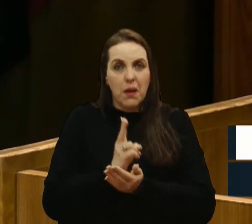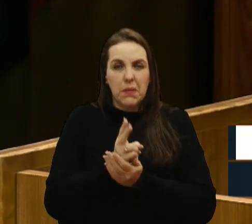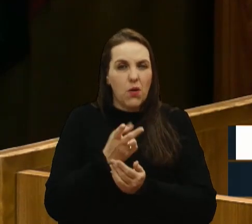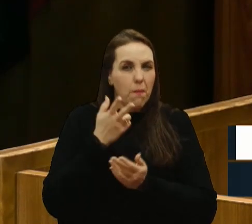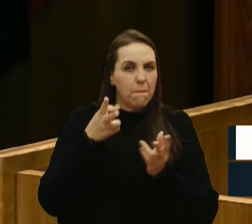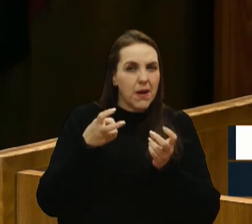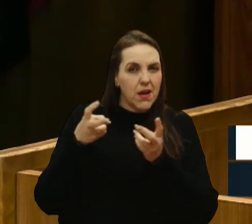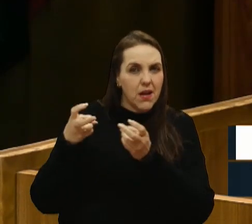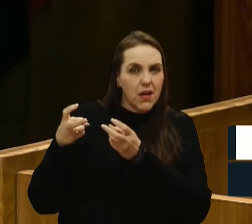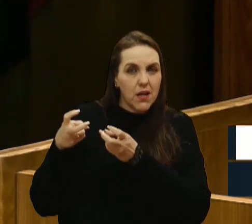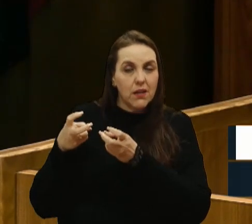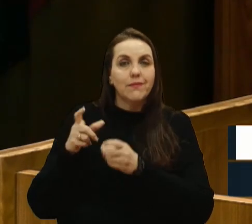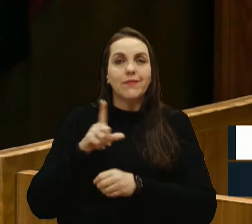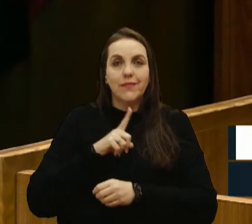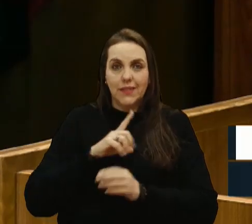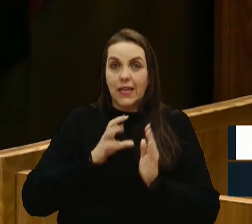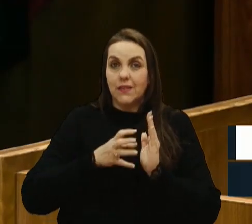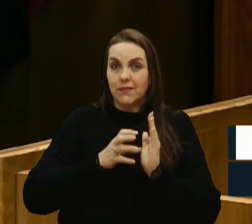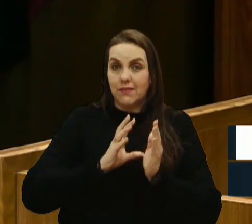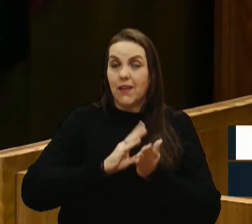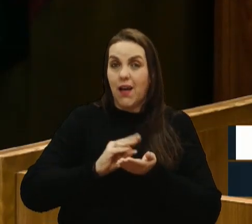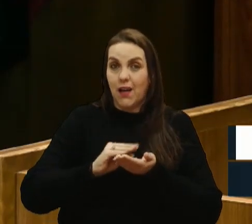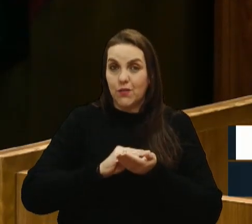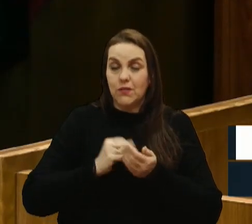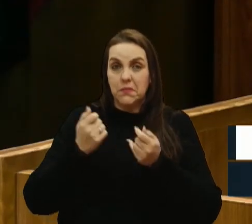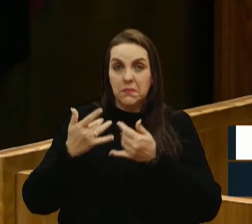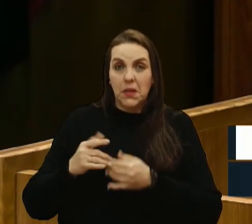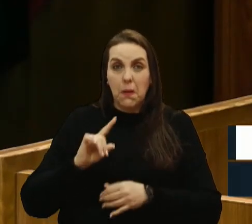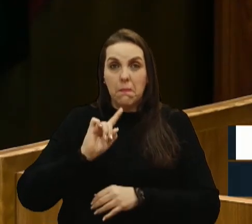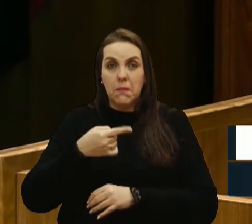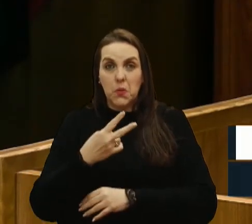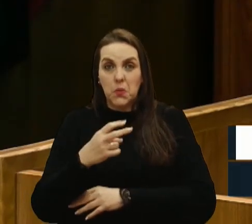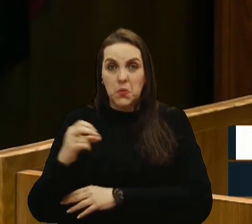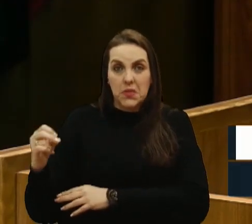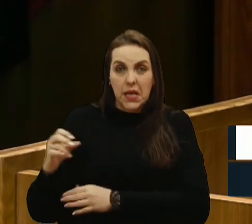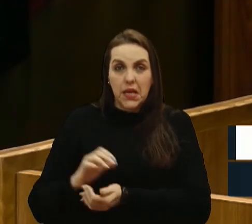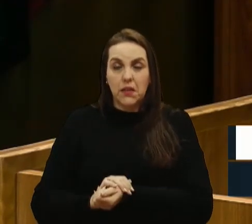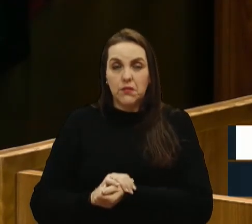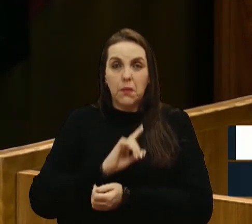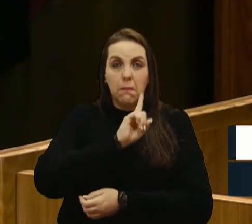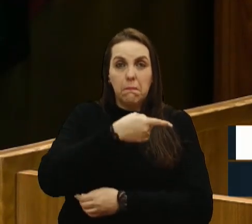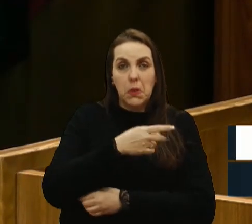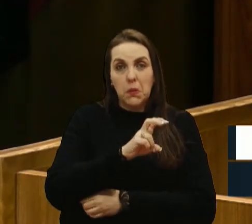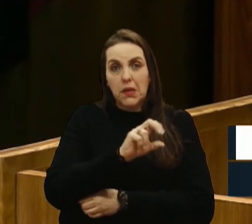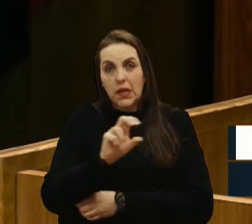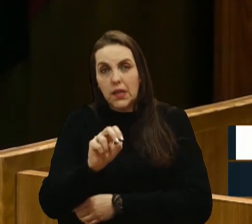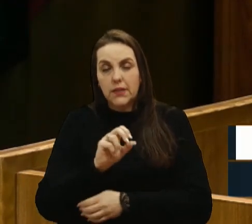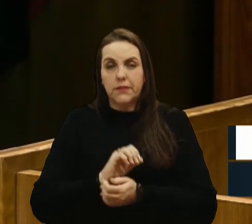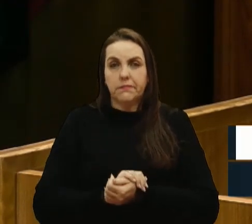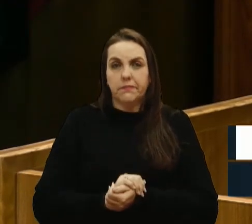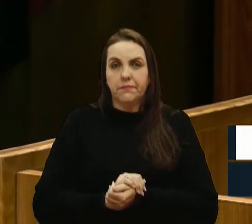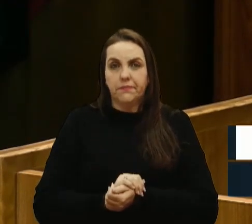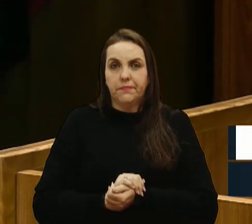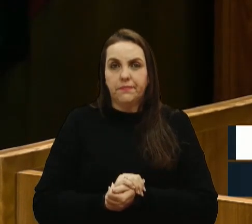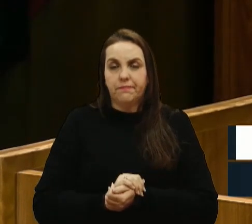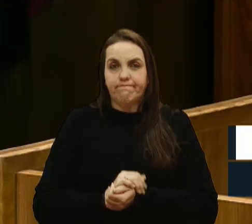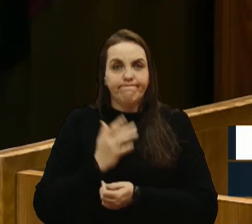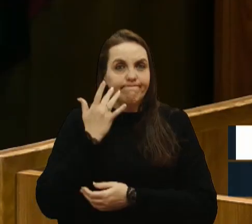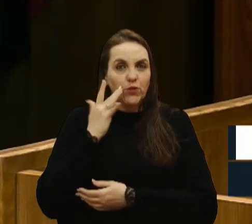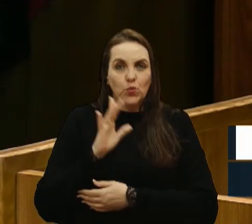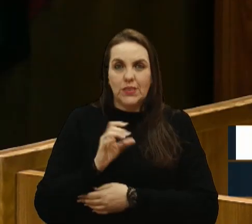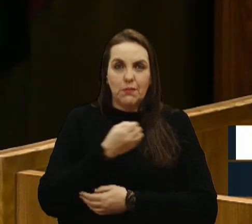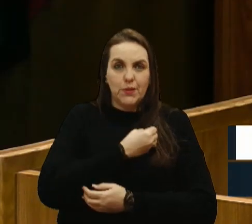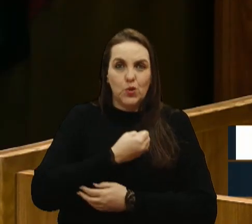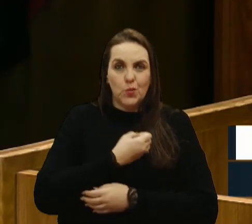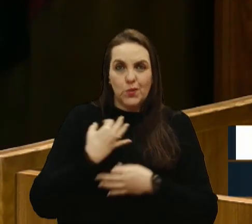verifico. Existem dados que falam 1.200, existem dados que falam 1.500. Não se chega a um